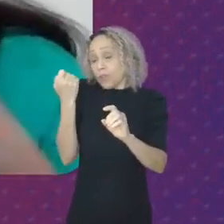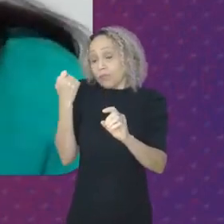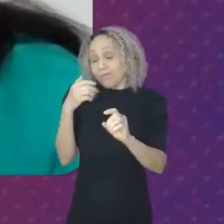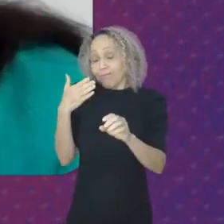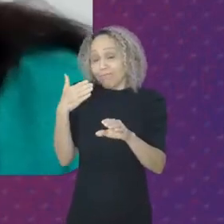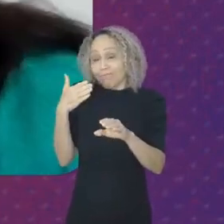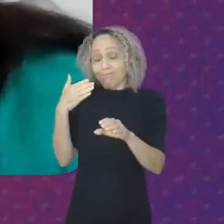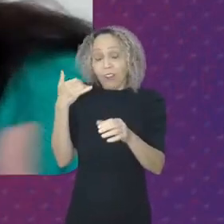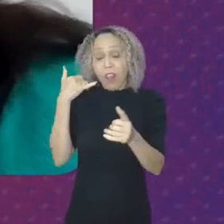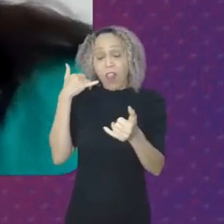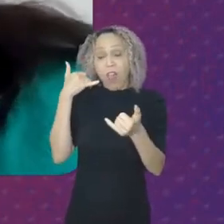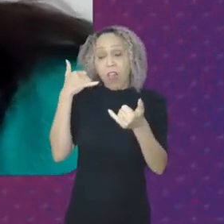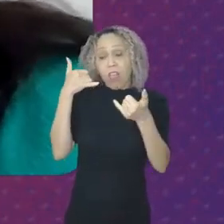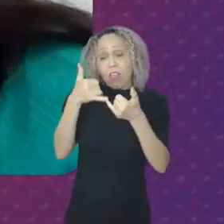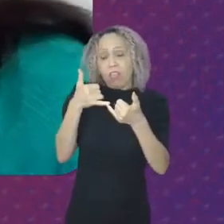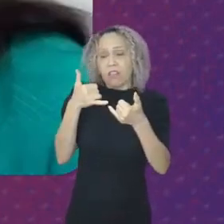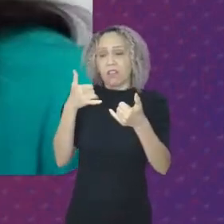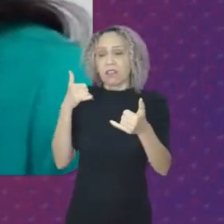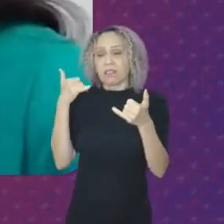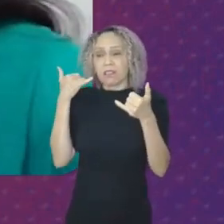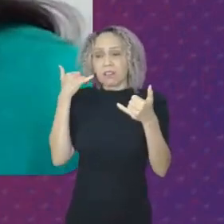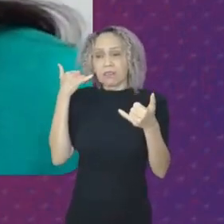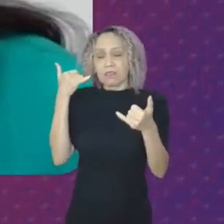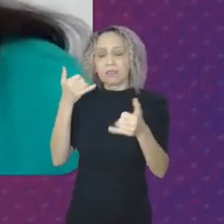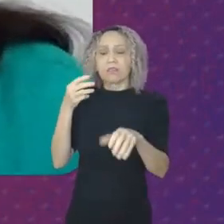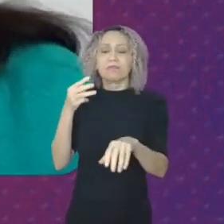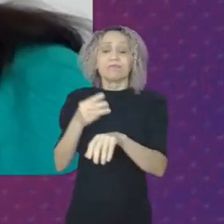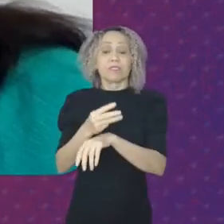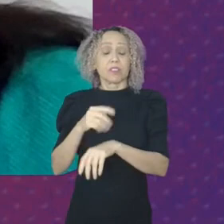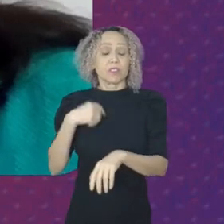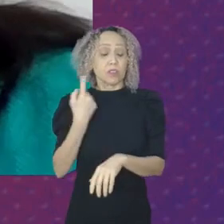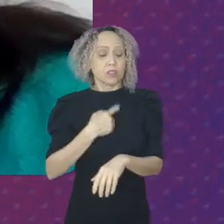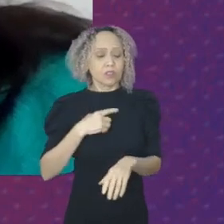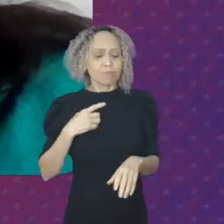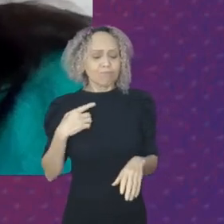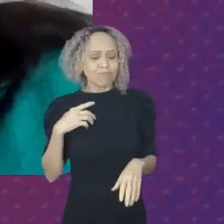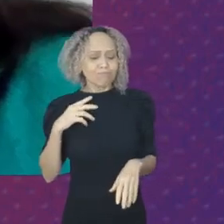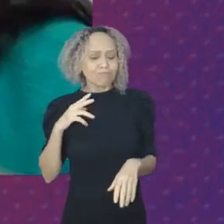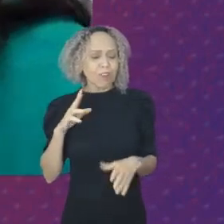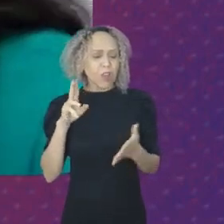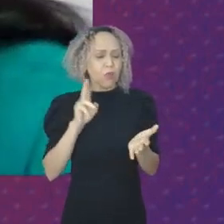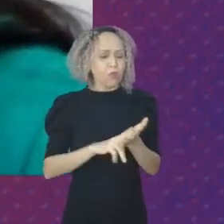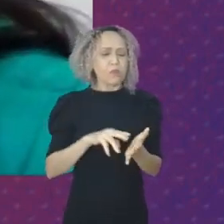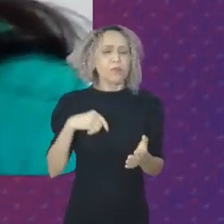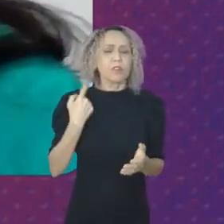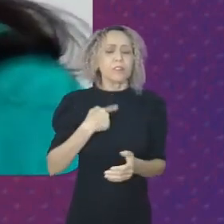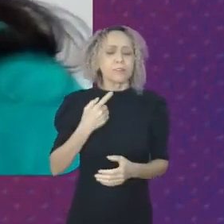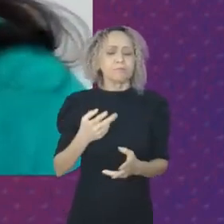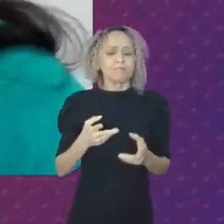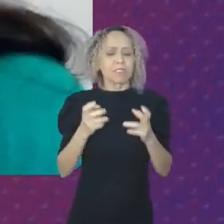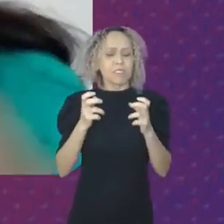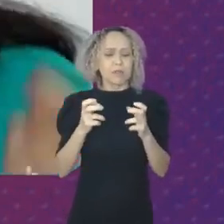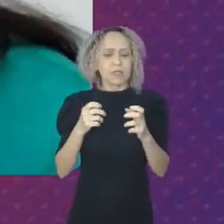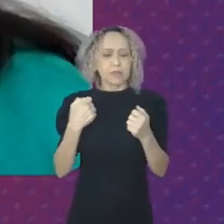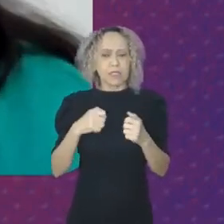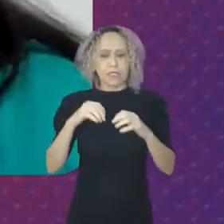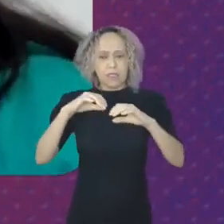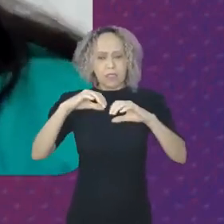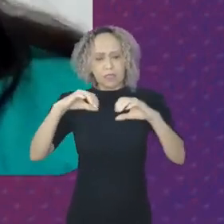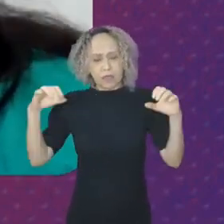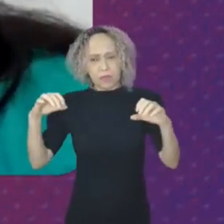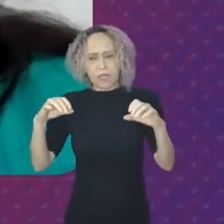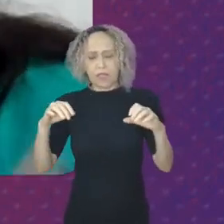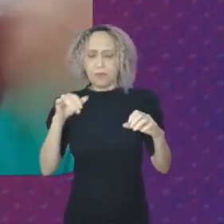serviços. Quando nós chegamos, identificamos a necessidade de separar as centrais também no WhatsApp, não só